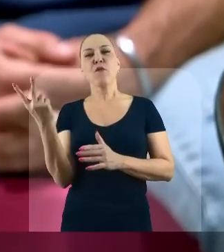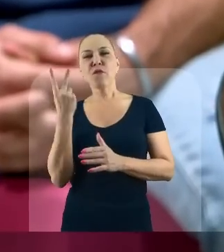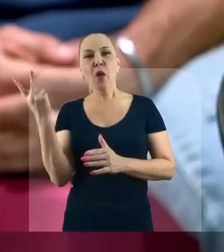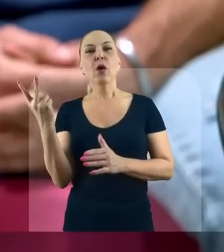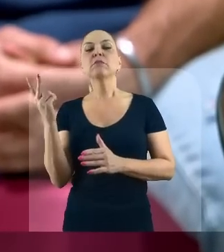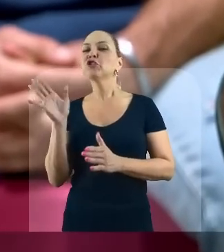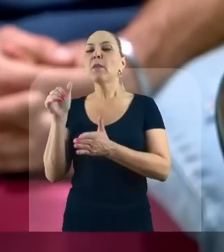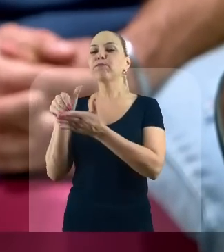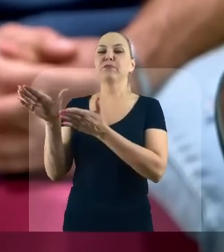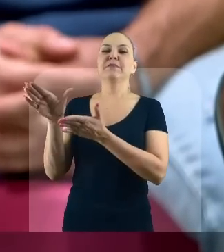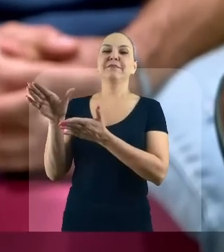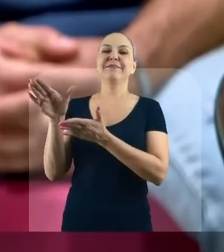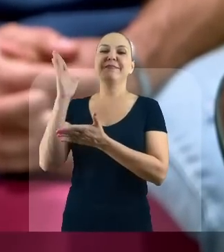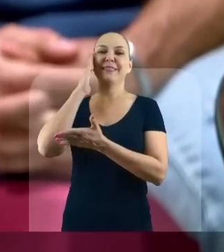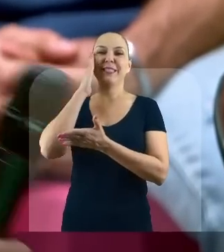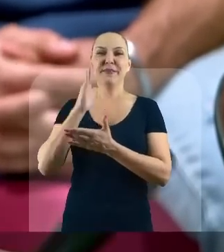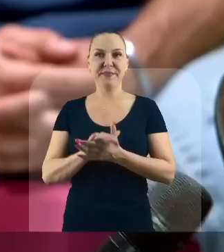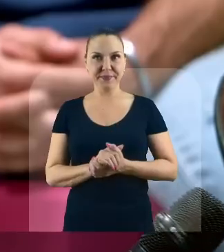valores, princípios, ela não estaria mais.